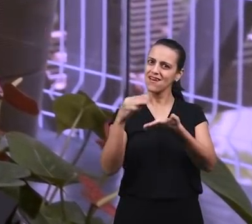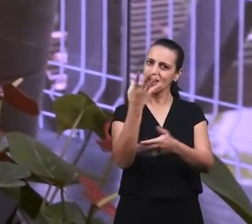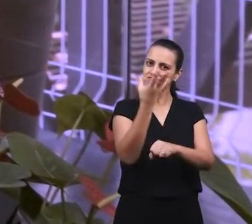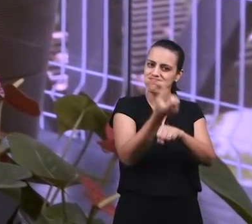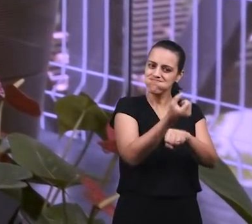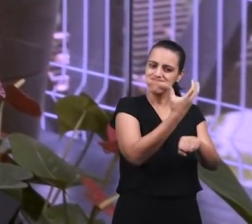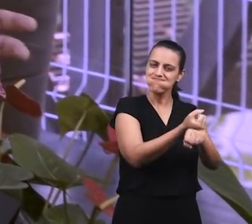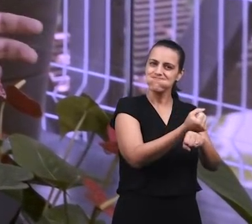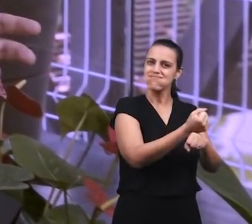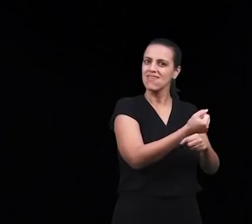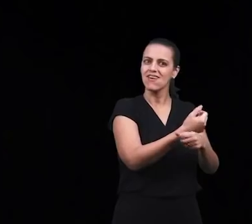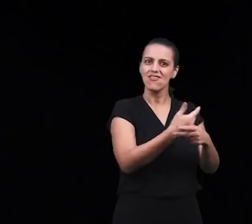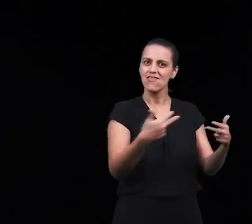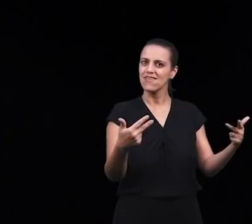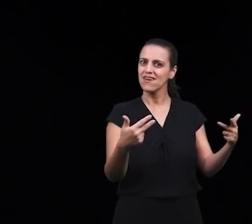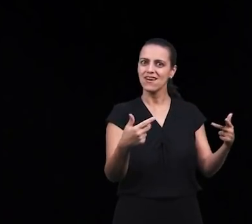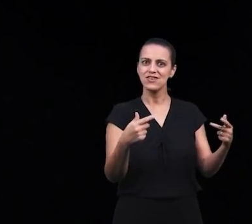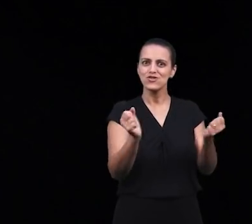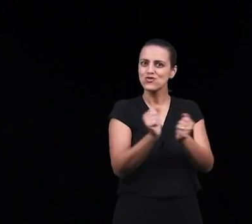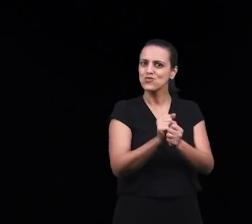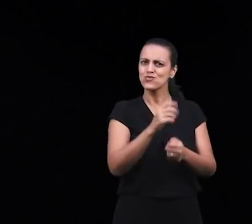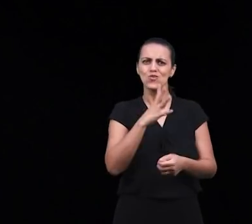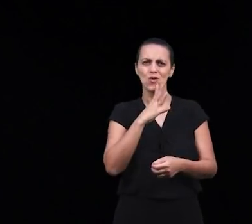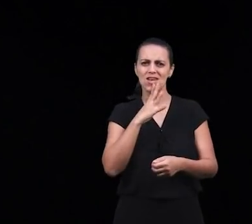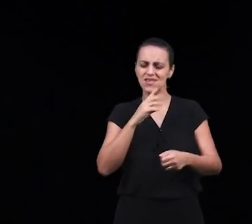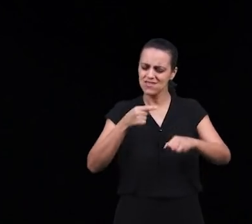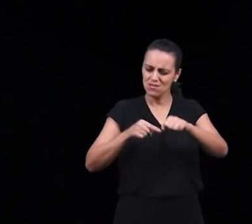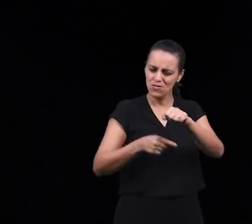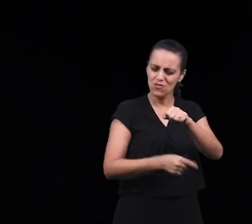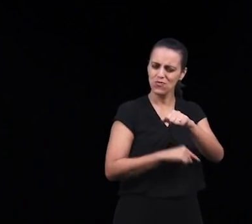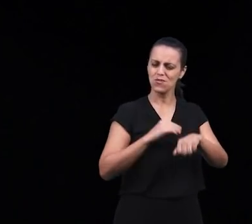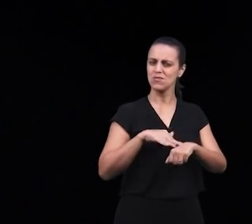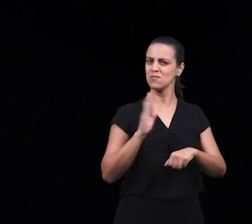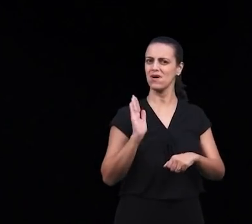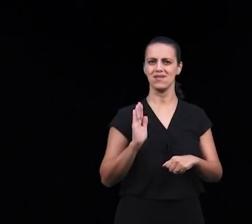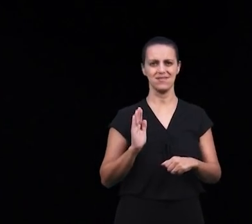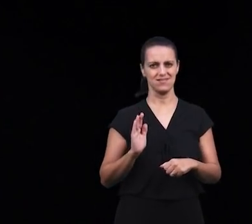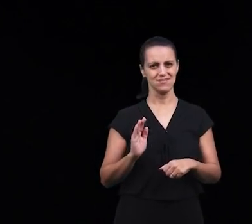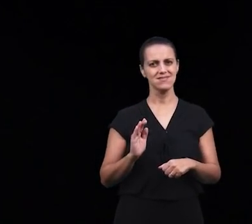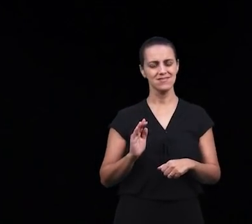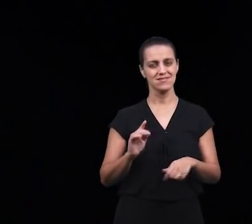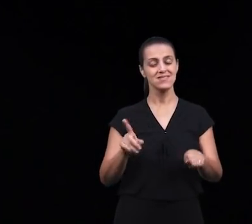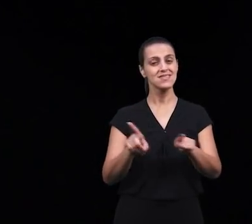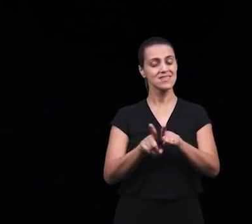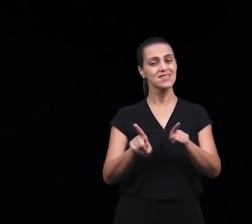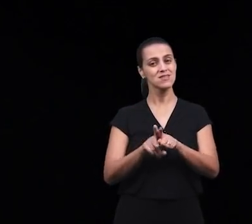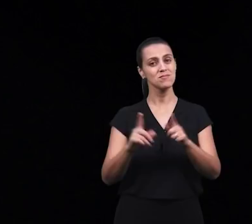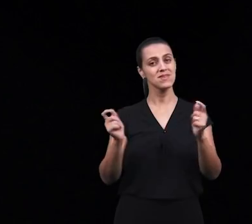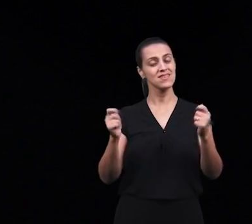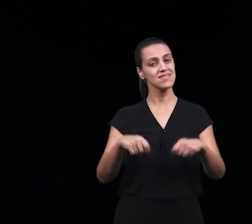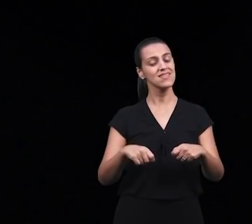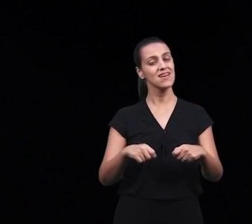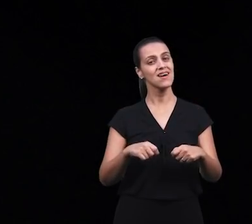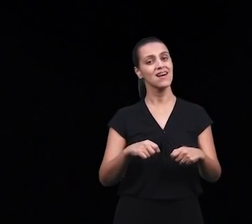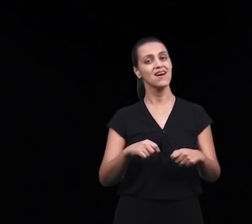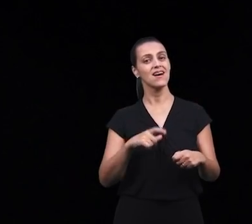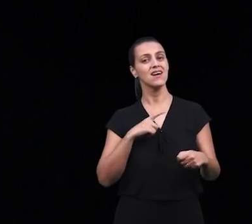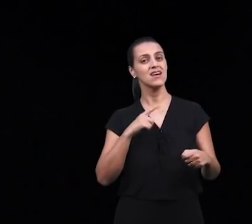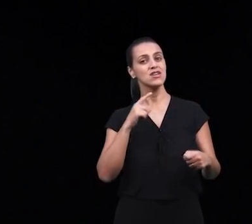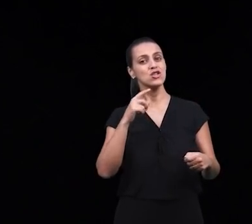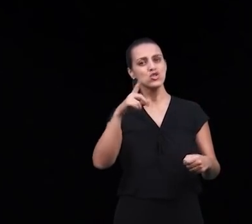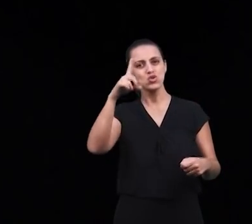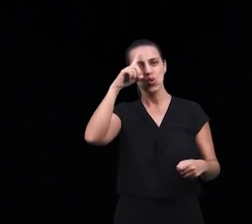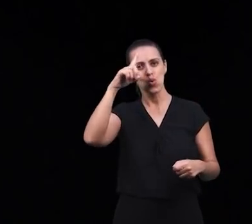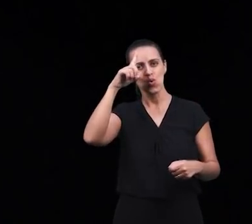eles e conhecer muito mais sobre nós e nossas plataformas digitais. E você ainda pode acompanhar a nossa agenda semanal,